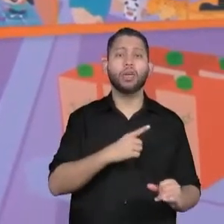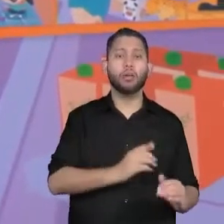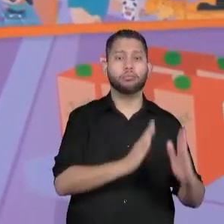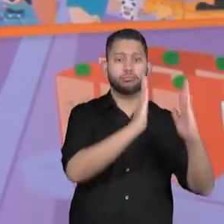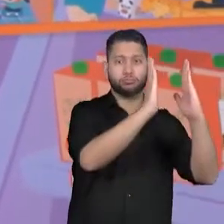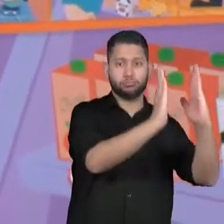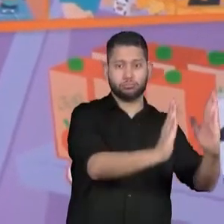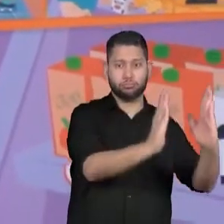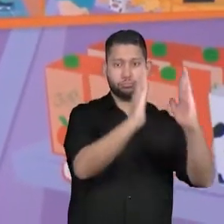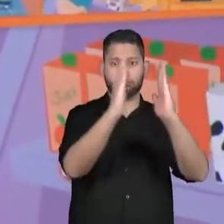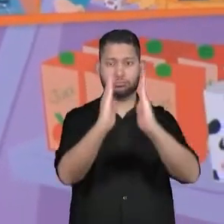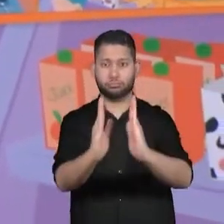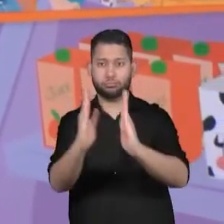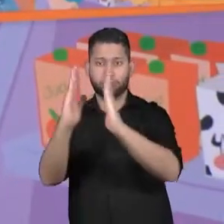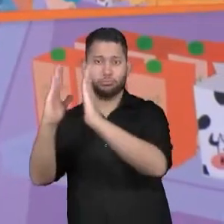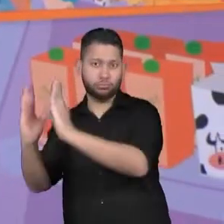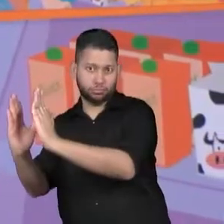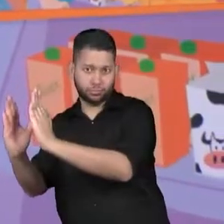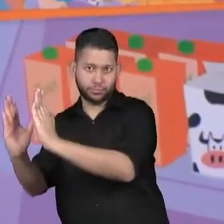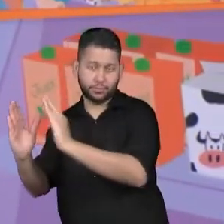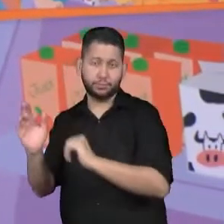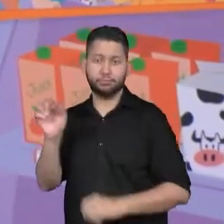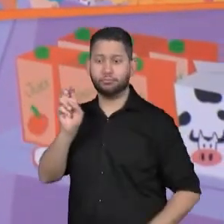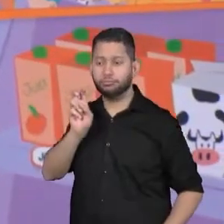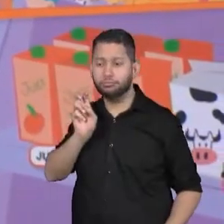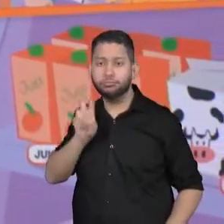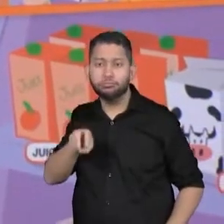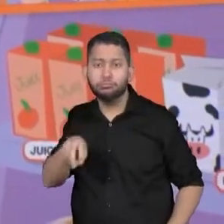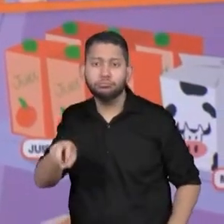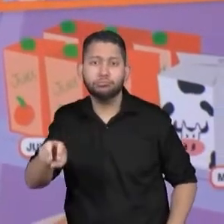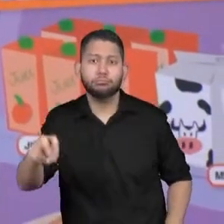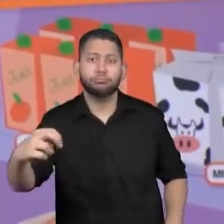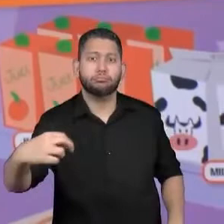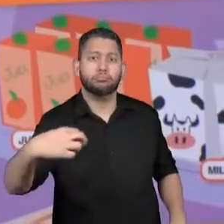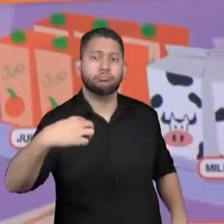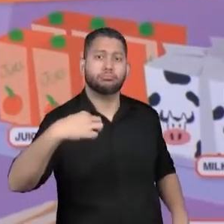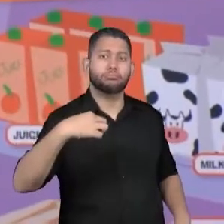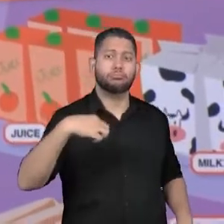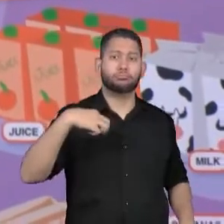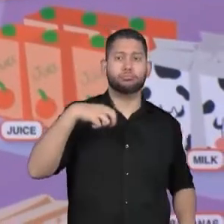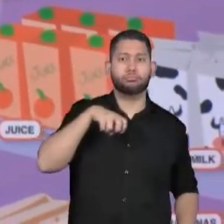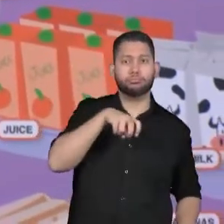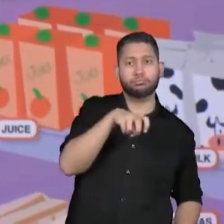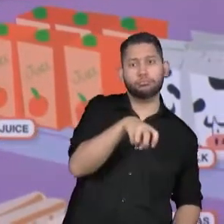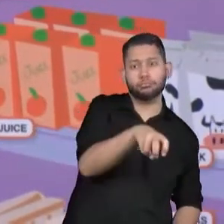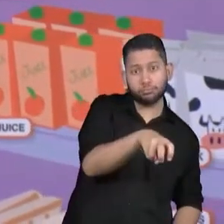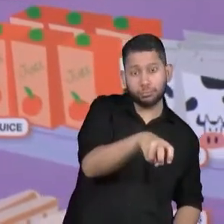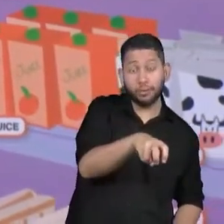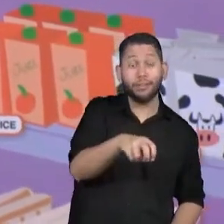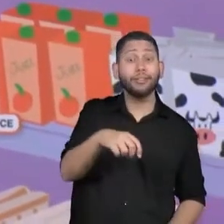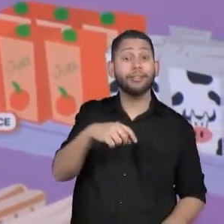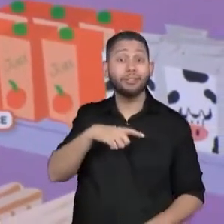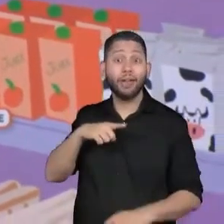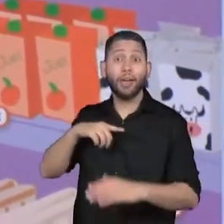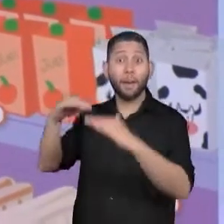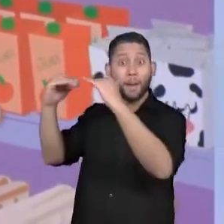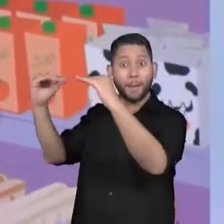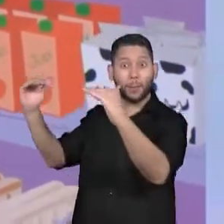as prateleiras também. E nas prateleiras a gente tem vários itens de comida e bebida. Então nós